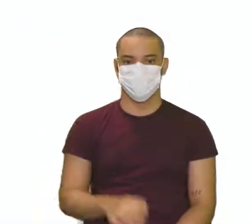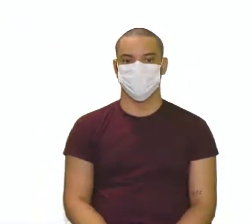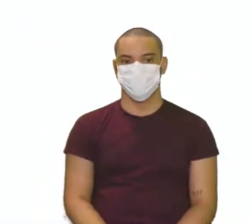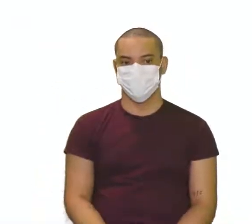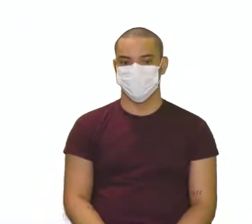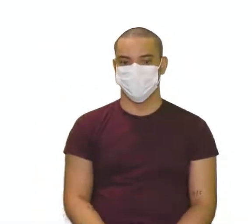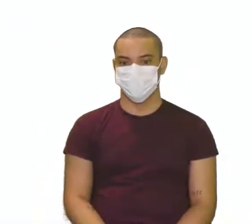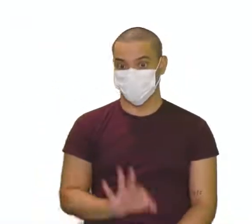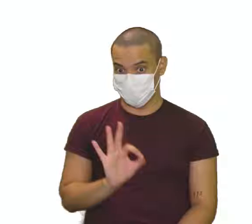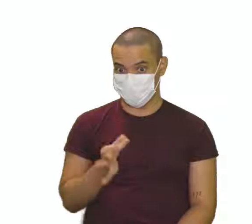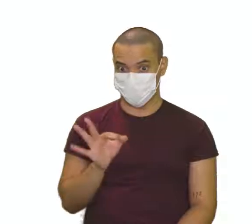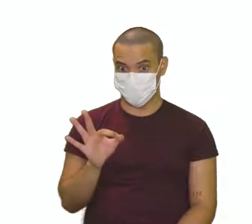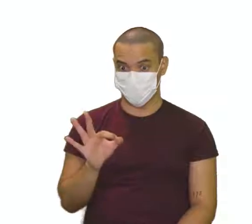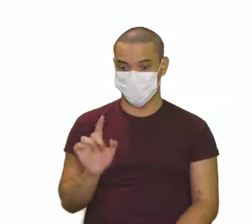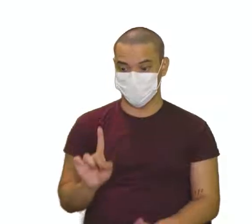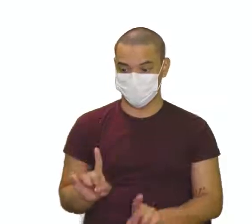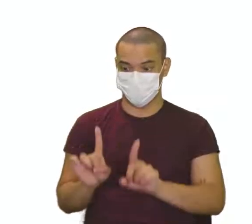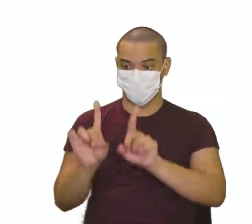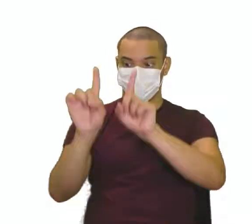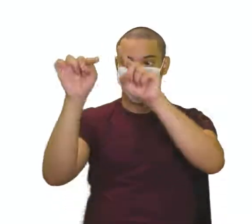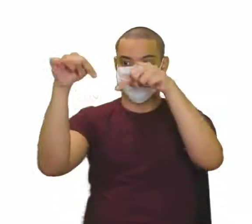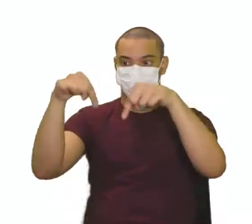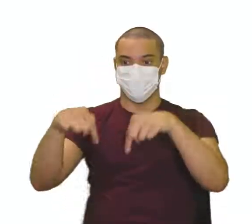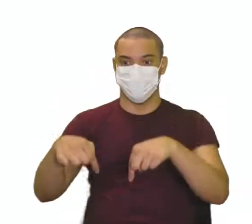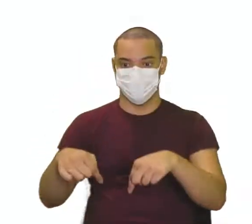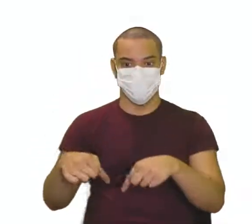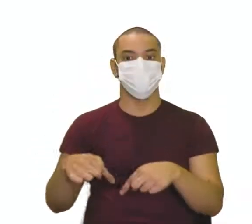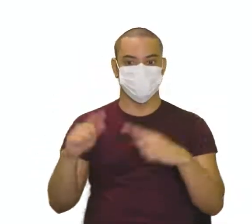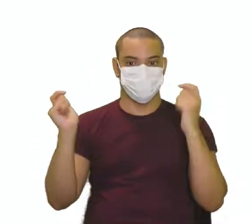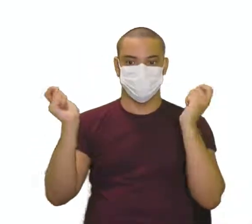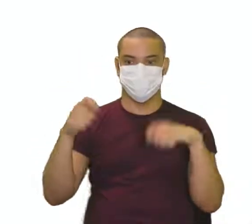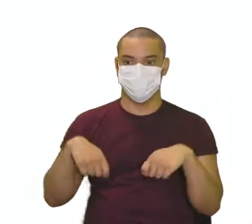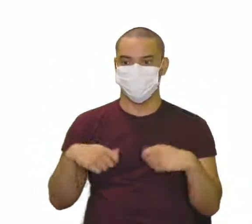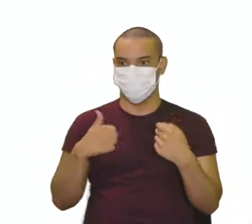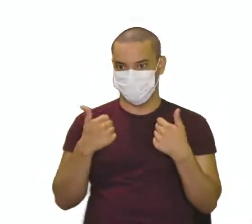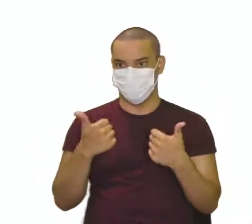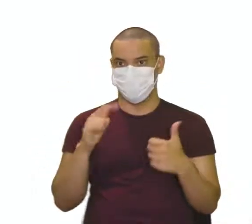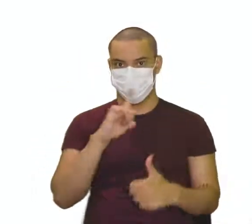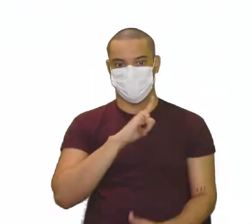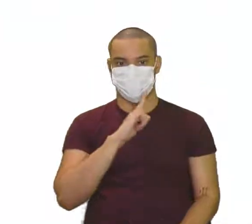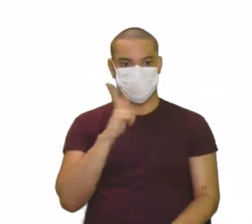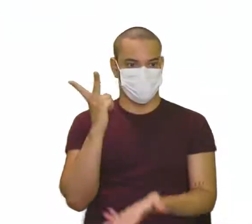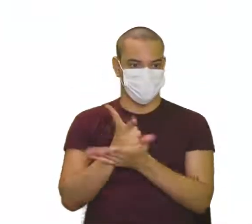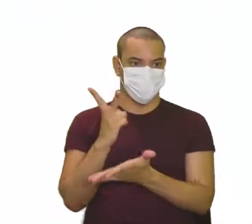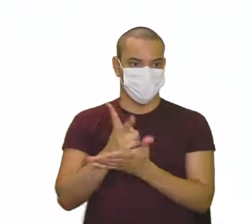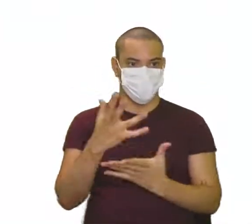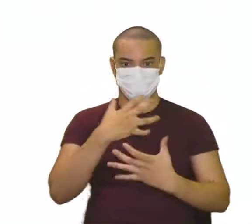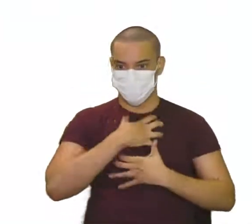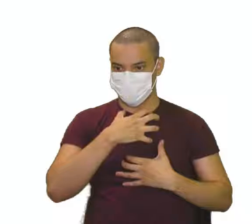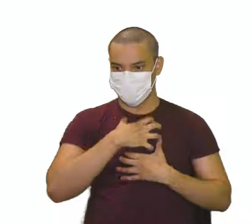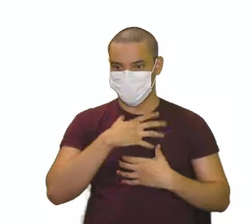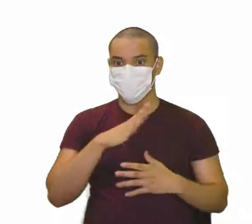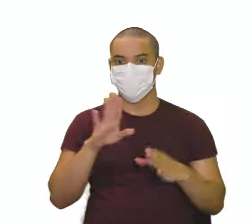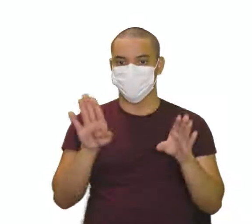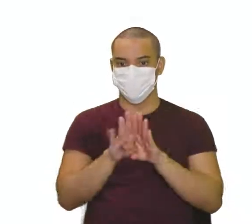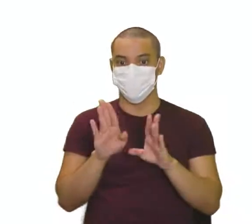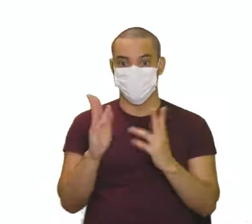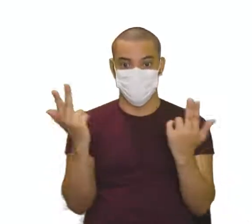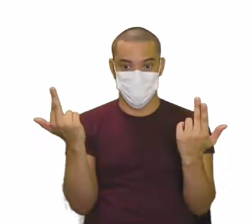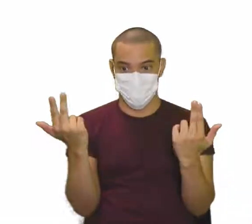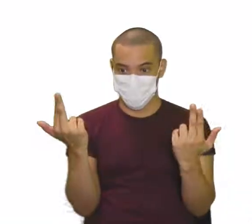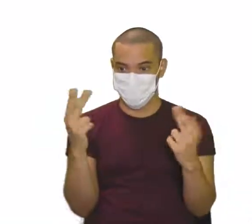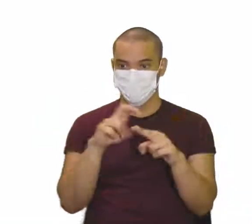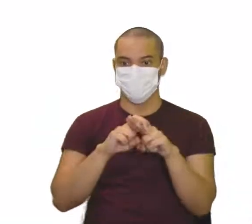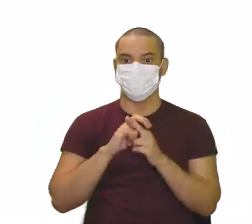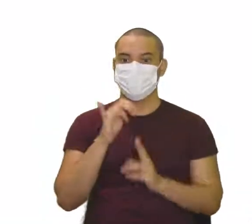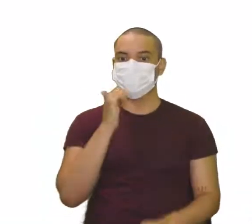vocês podem ver, e esse vetor indução magnético aqui, ok, tem o mesmo módulo direção e sentido, tá? Então, esse